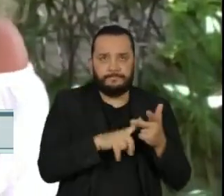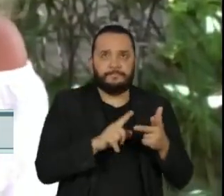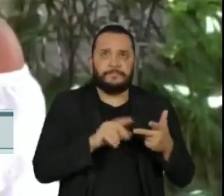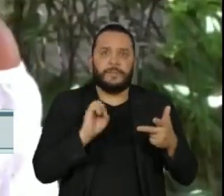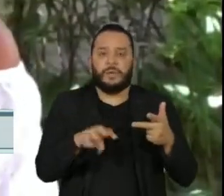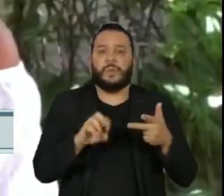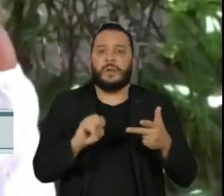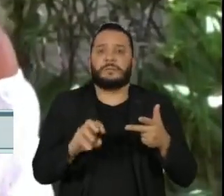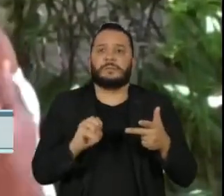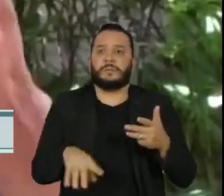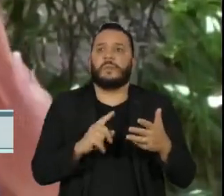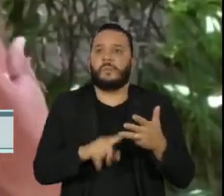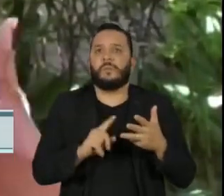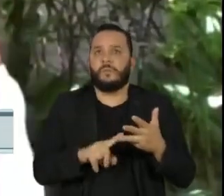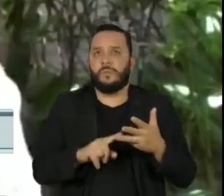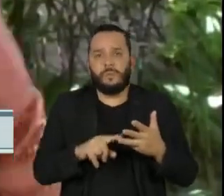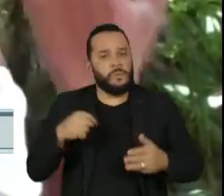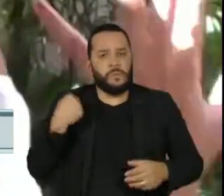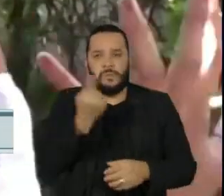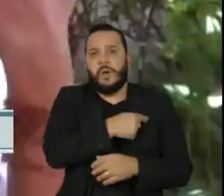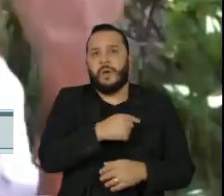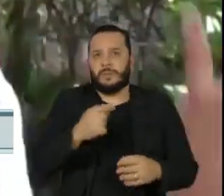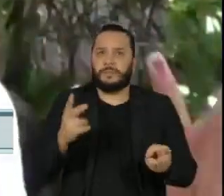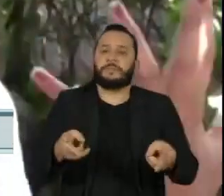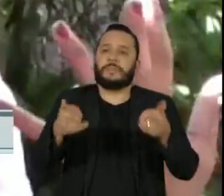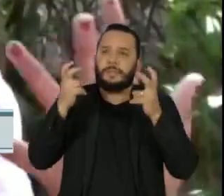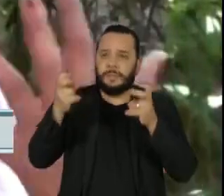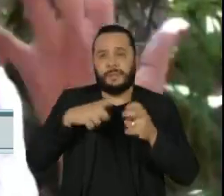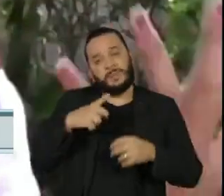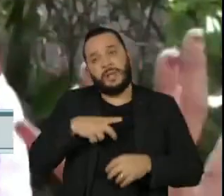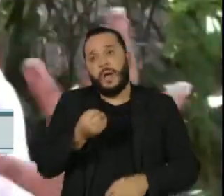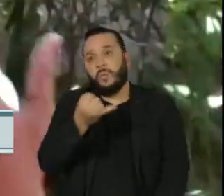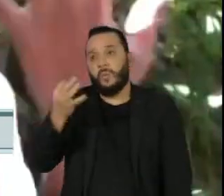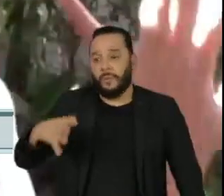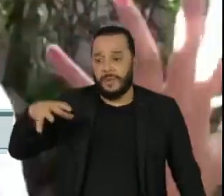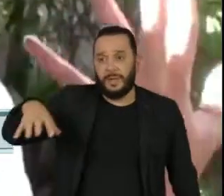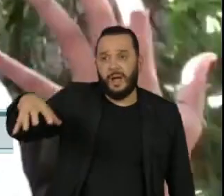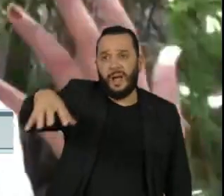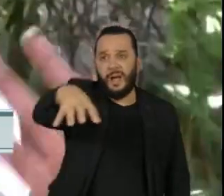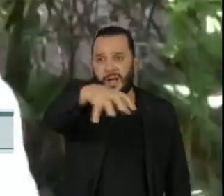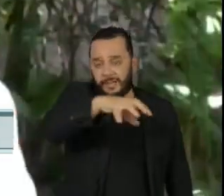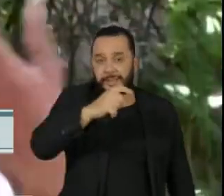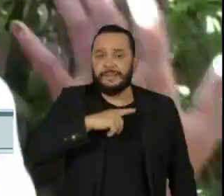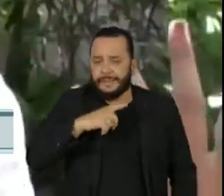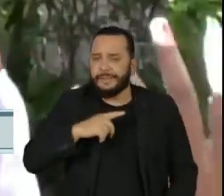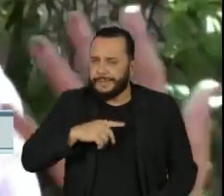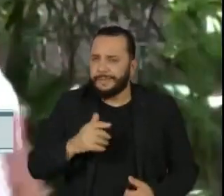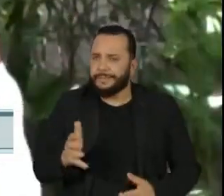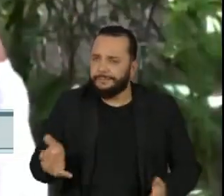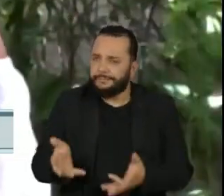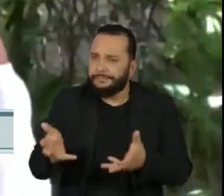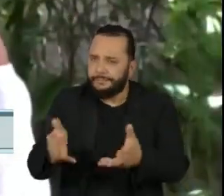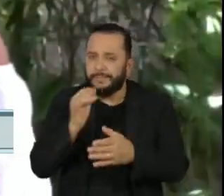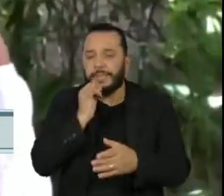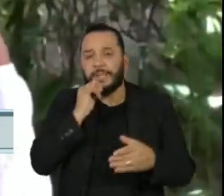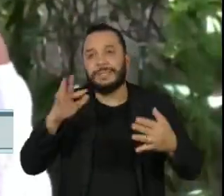educação. E a gente consegue ver que algumas das áreas elas são mais assistidas, como